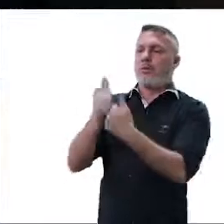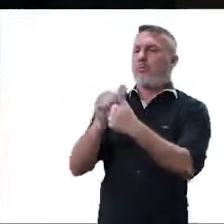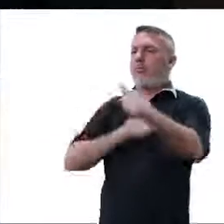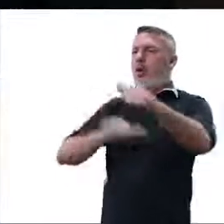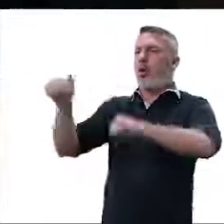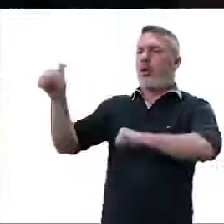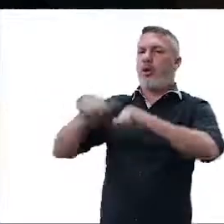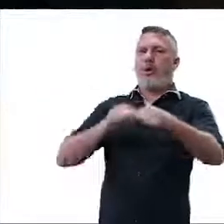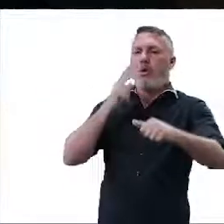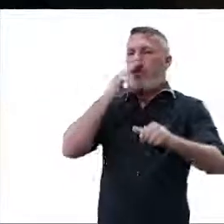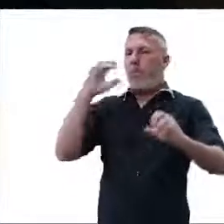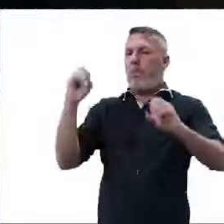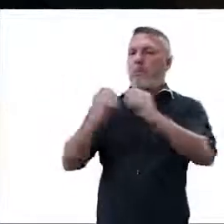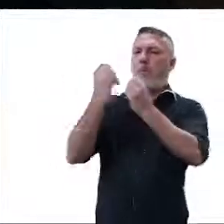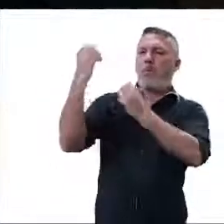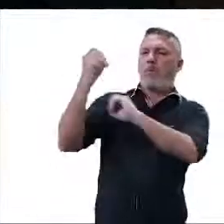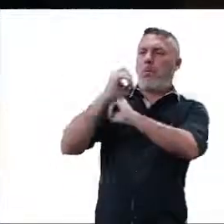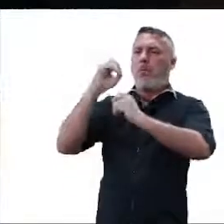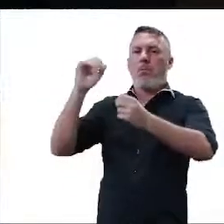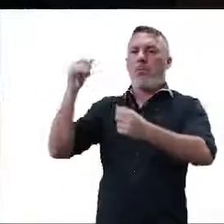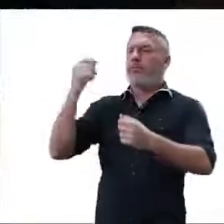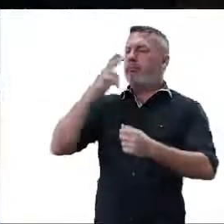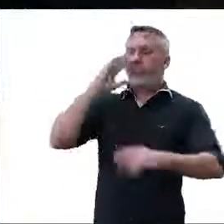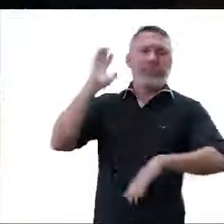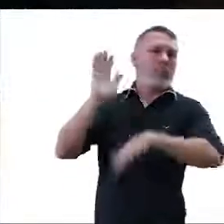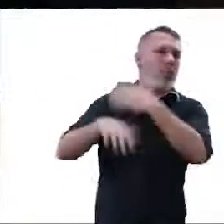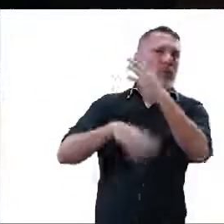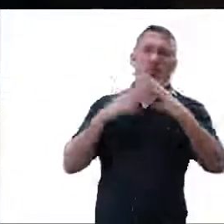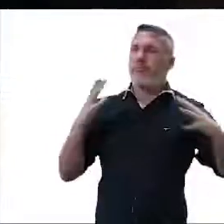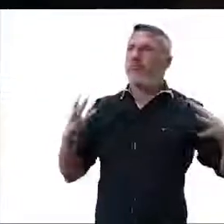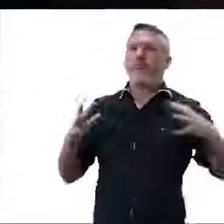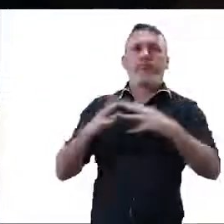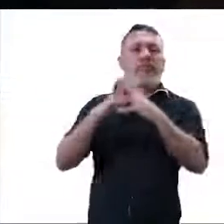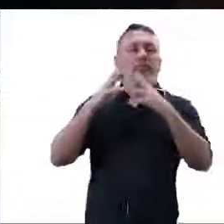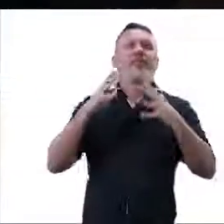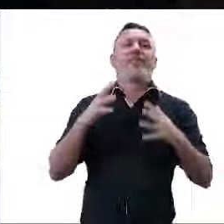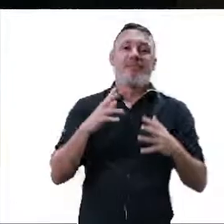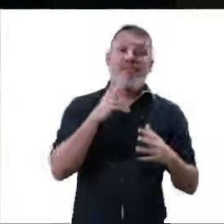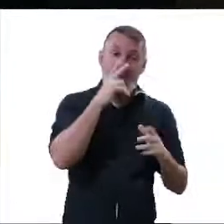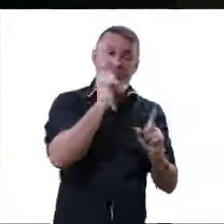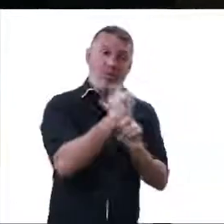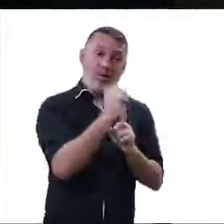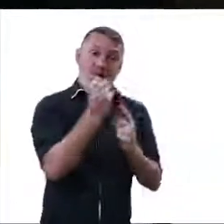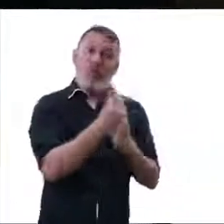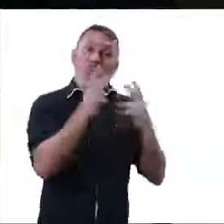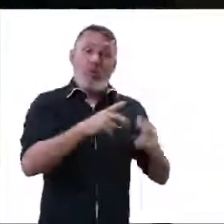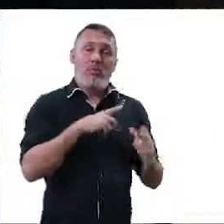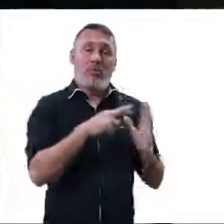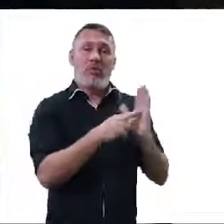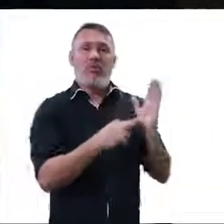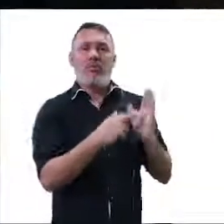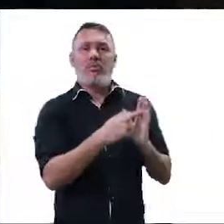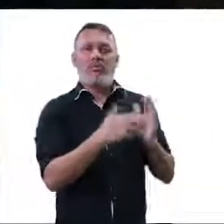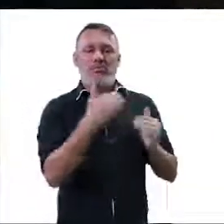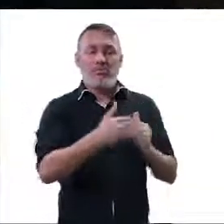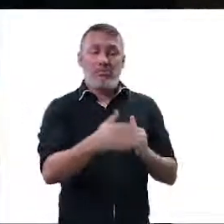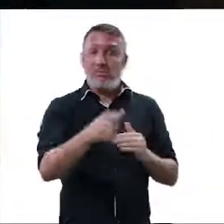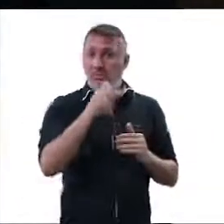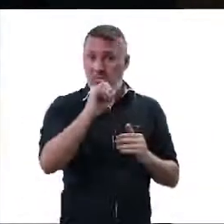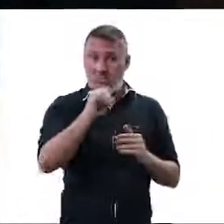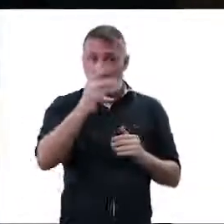caos, né? Então, o sistema solar entraria em colapso, a sociedade também entraria em colapso, caso os indivíduos